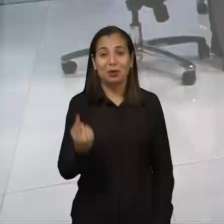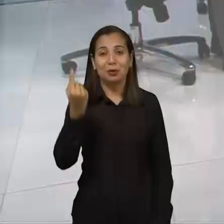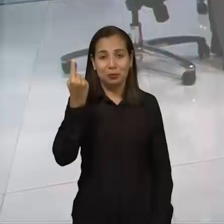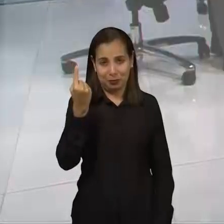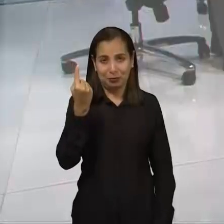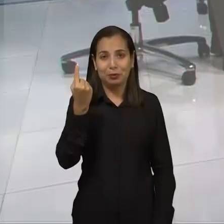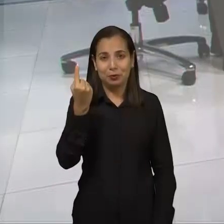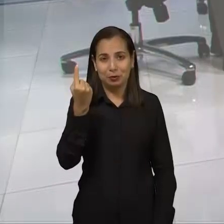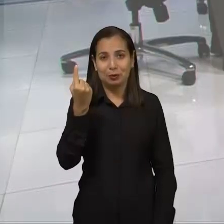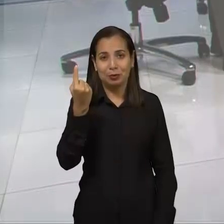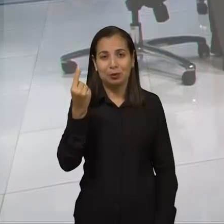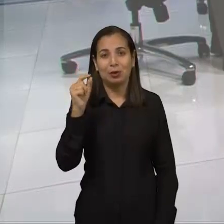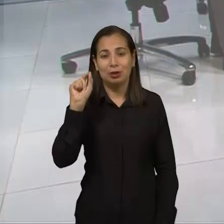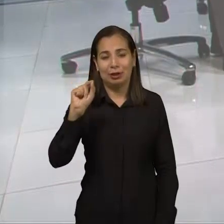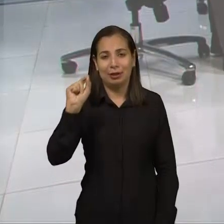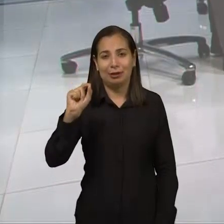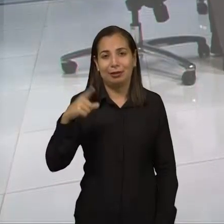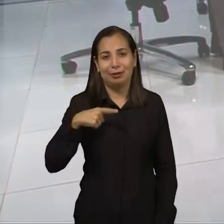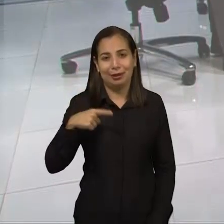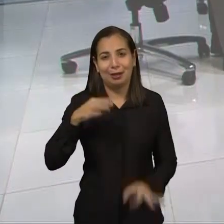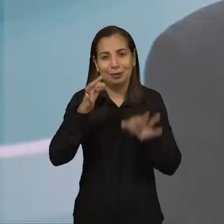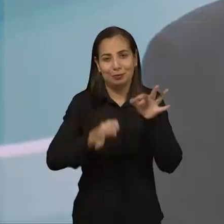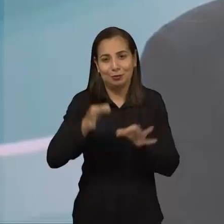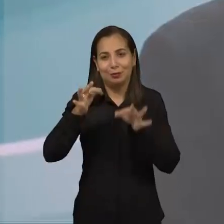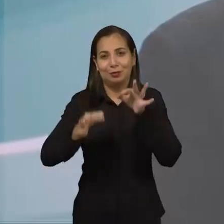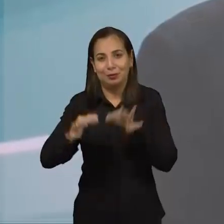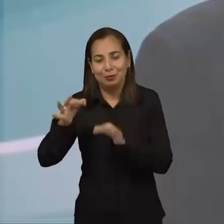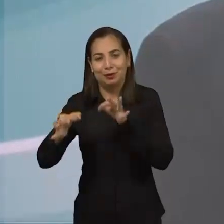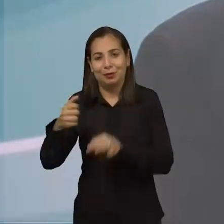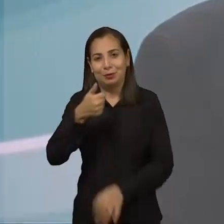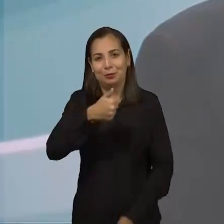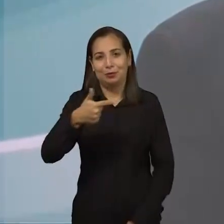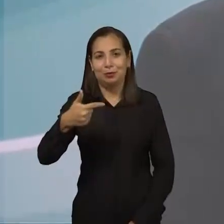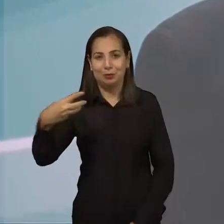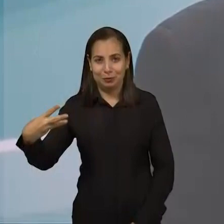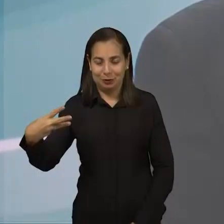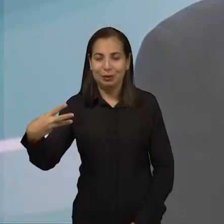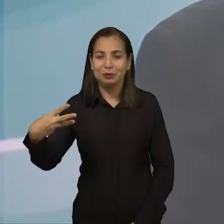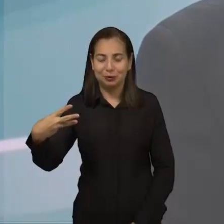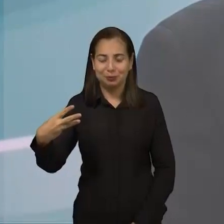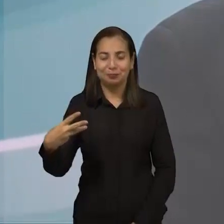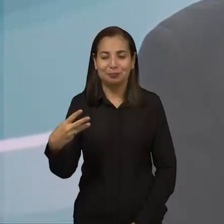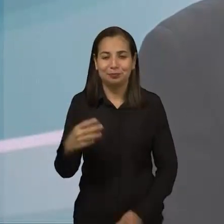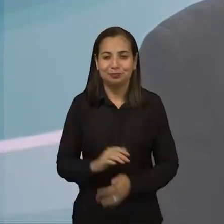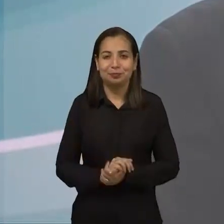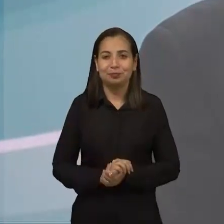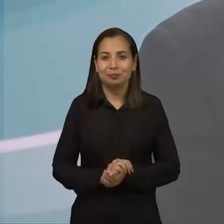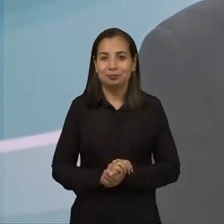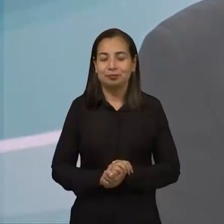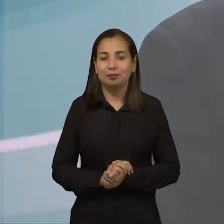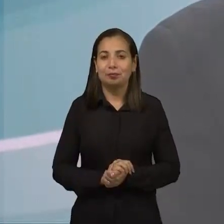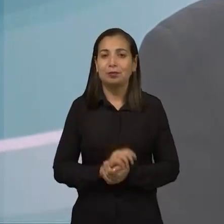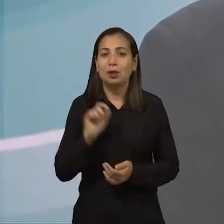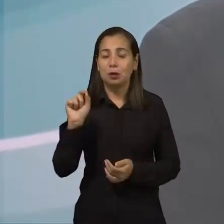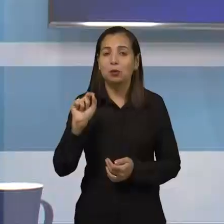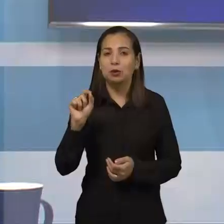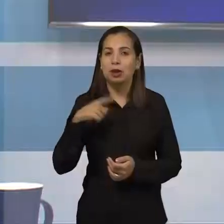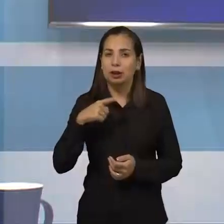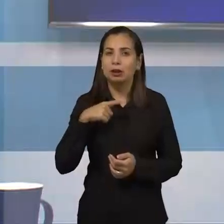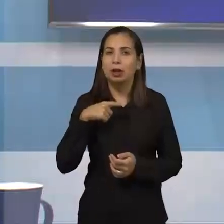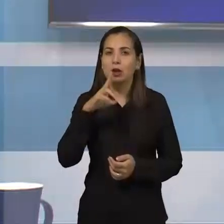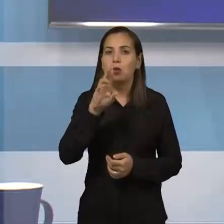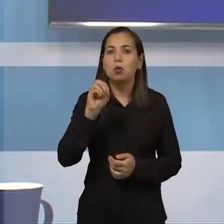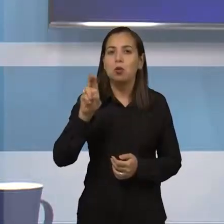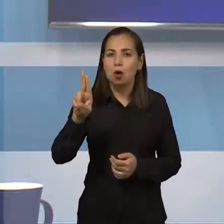tem até a terceira. Não, Arnaldo. Entendeu? Não, hoje mandaram no UOL assim, da vida. É uma fonte que tem. Eu